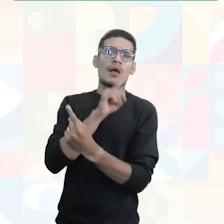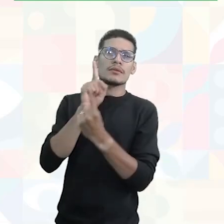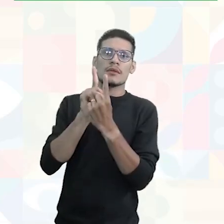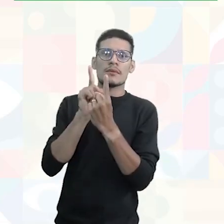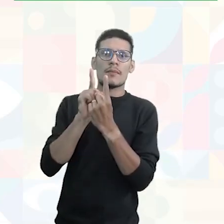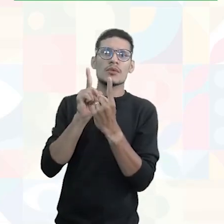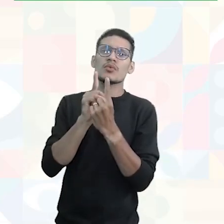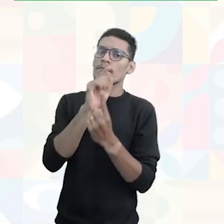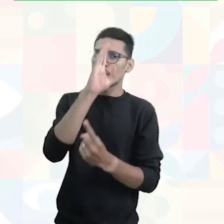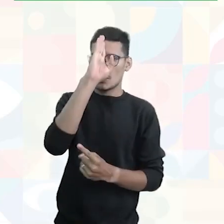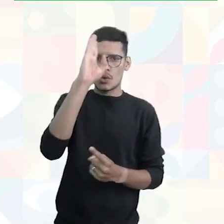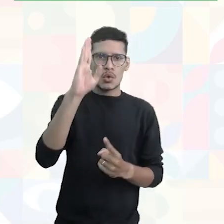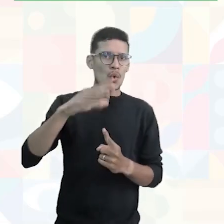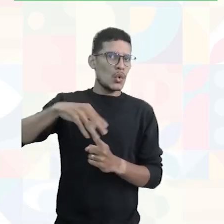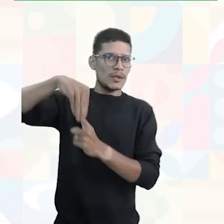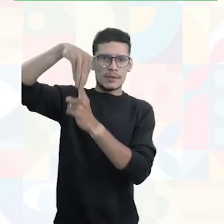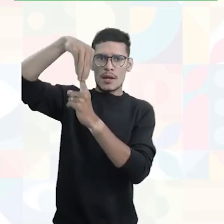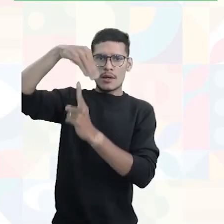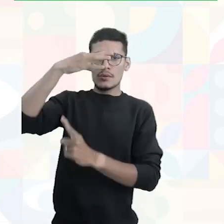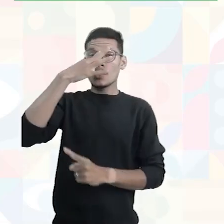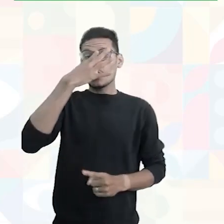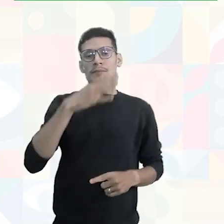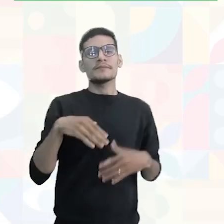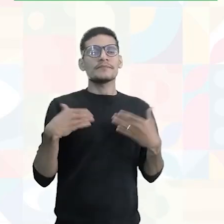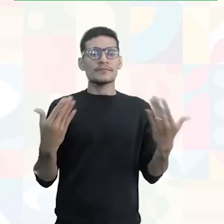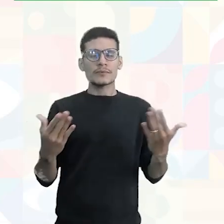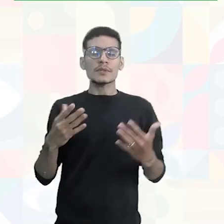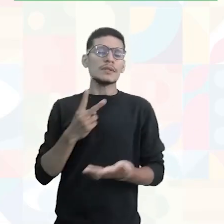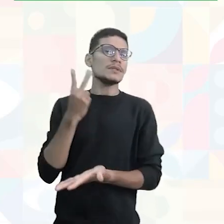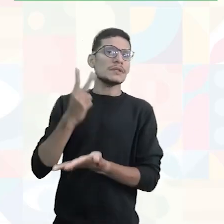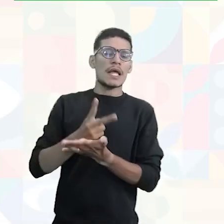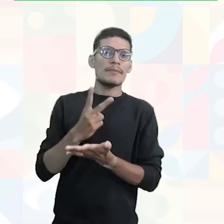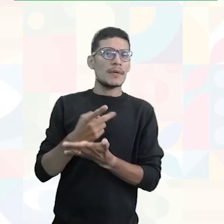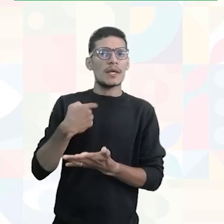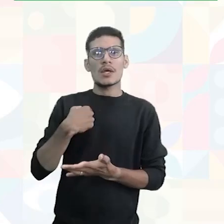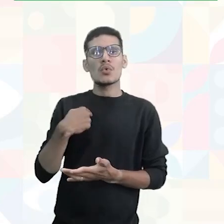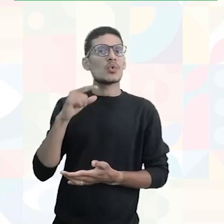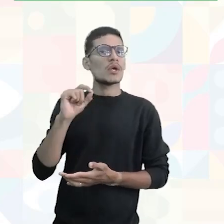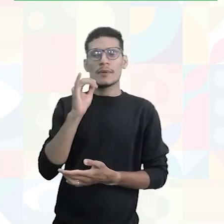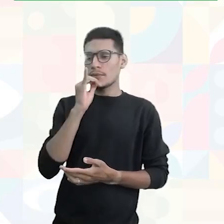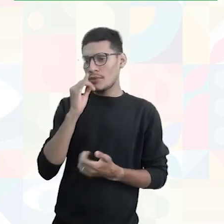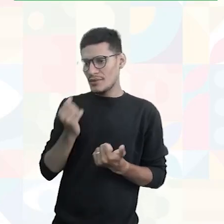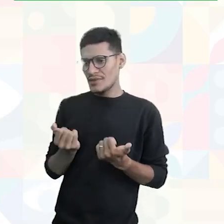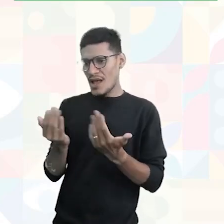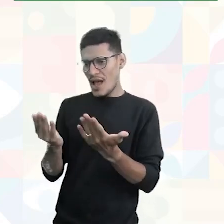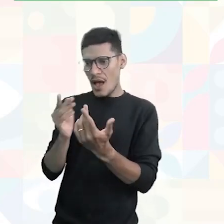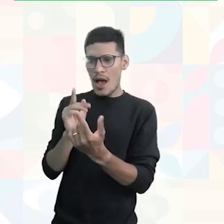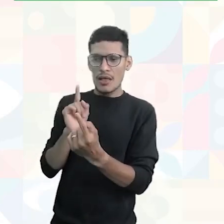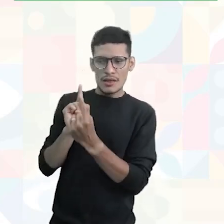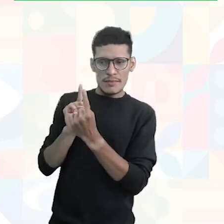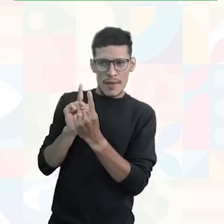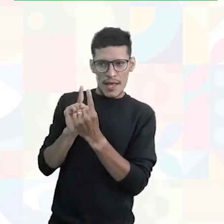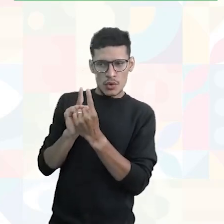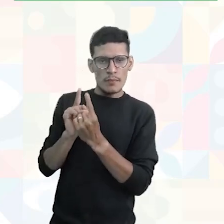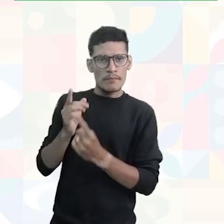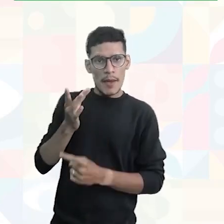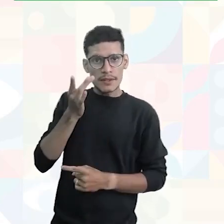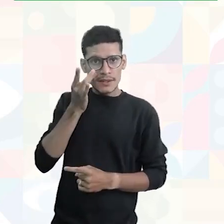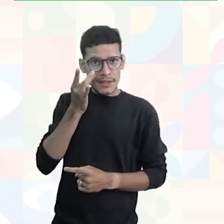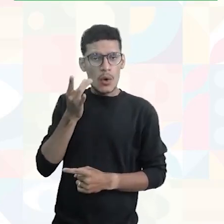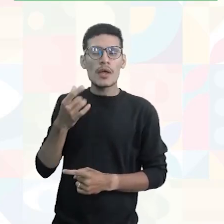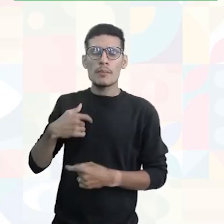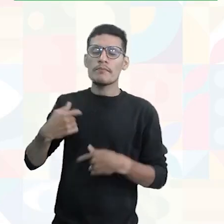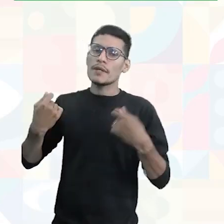atendimento prioritário, um atendimento. Então, todas as vezes que eu vou oferecer o atendimento presencial, eu devo ter